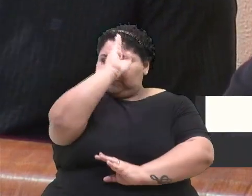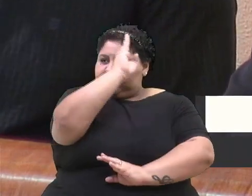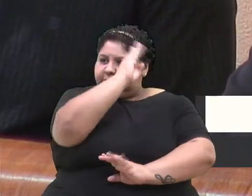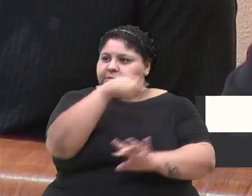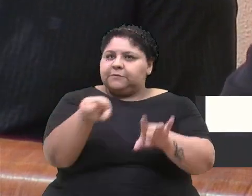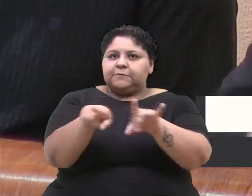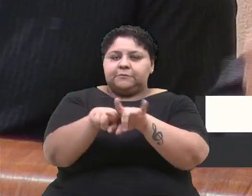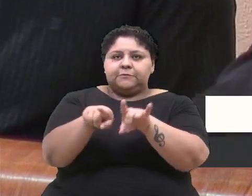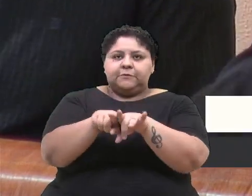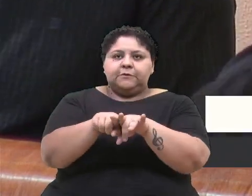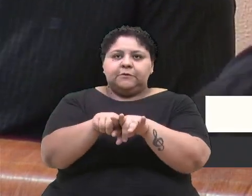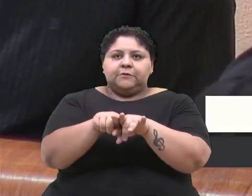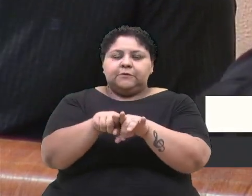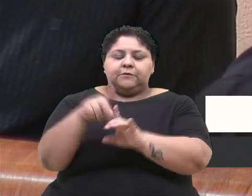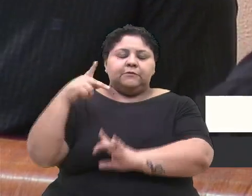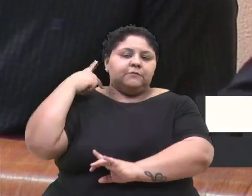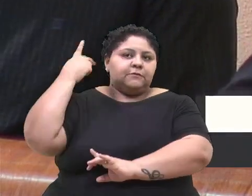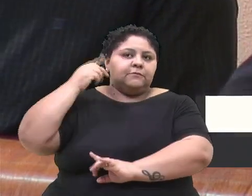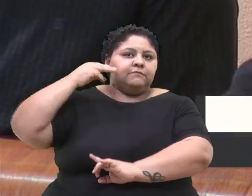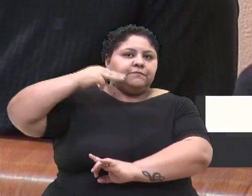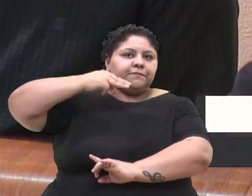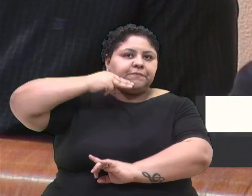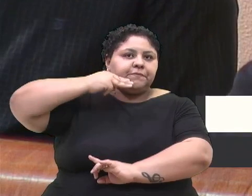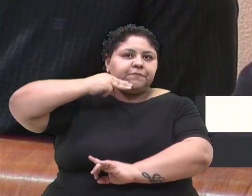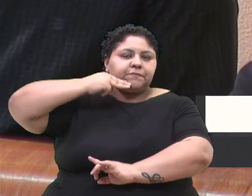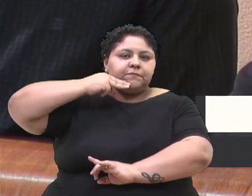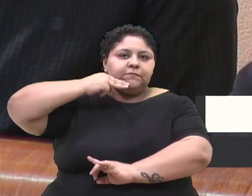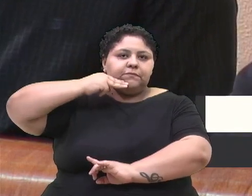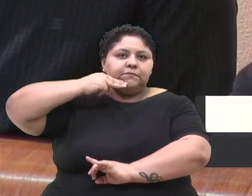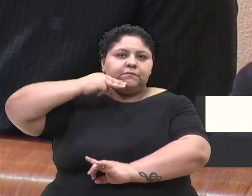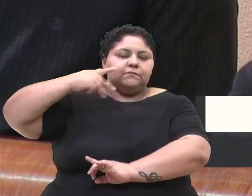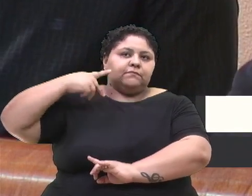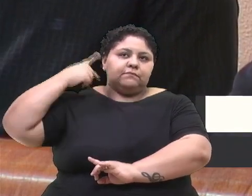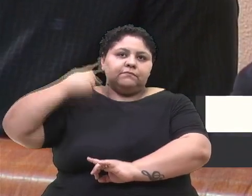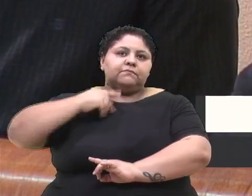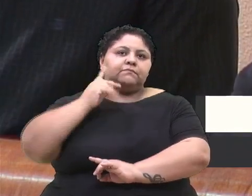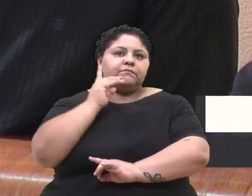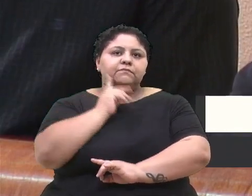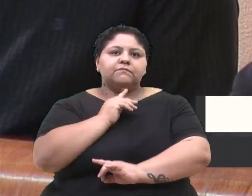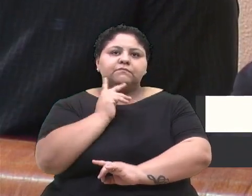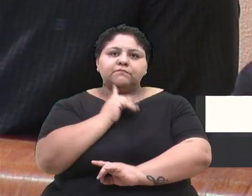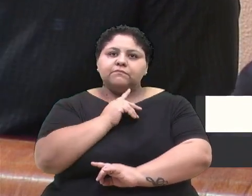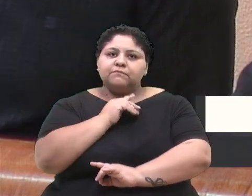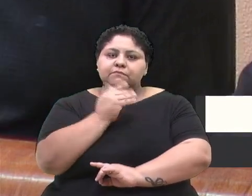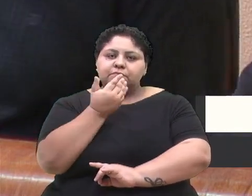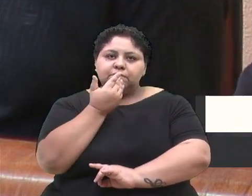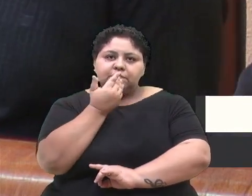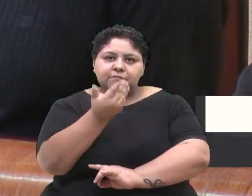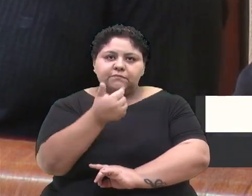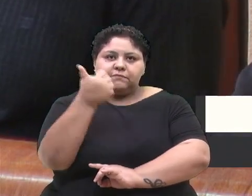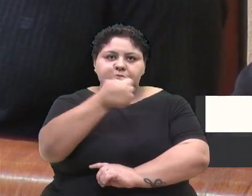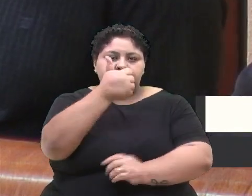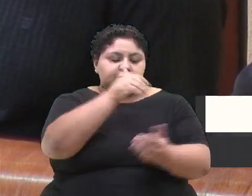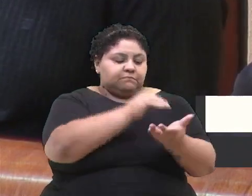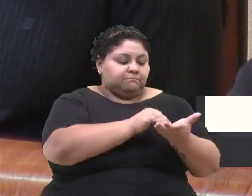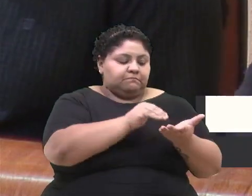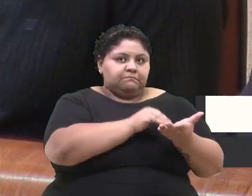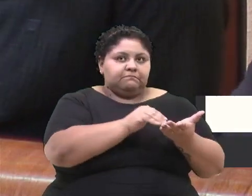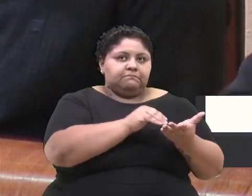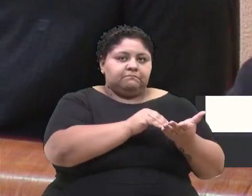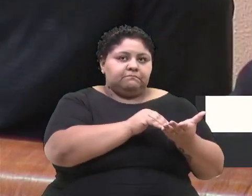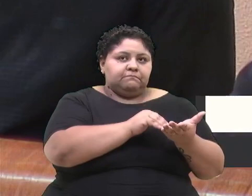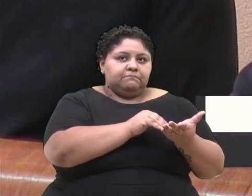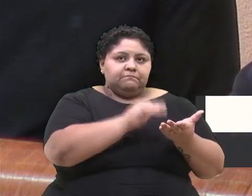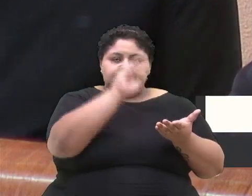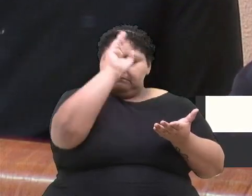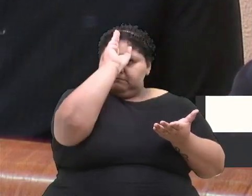também vereadora Marisol Santos e vereador Renato Oliveira. Solicita ao primeiro secretário, Adriano